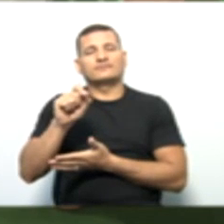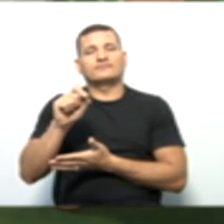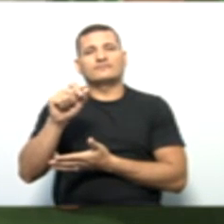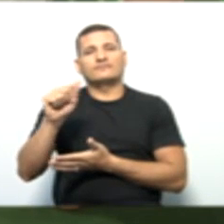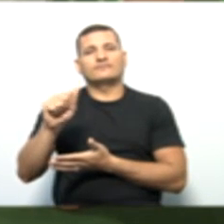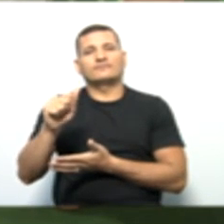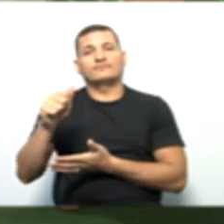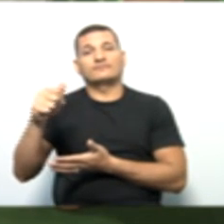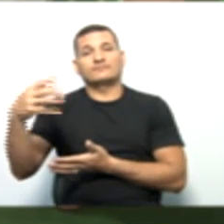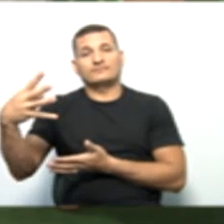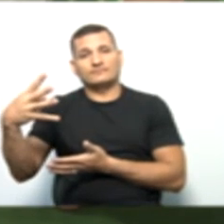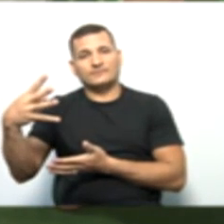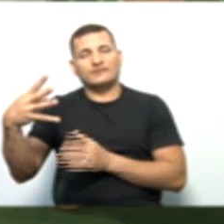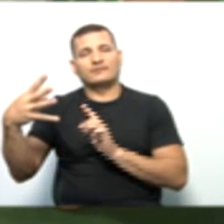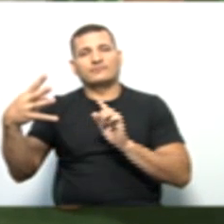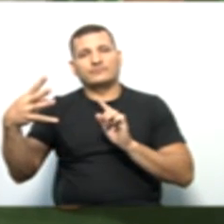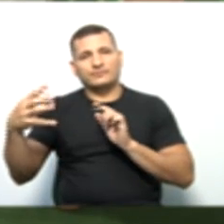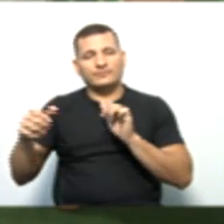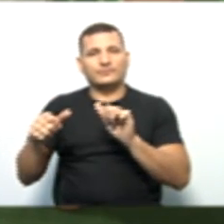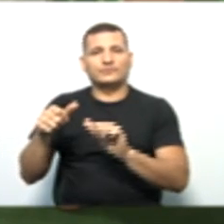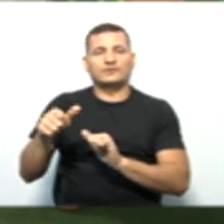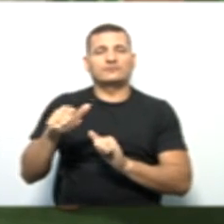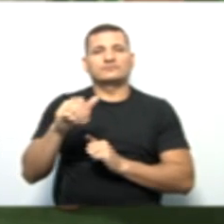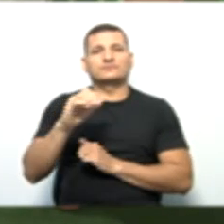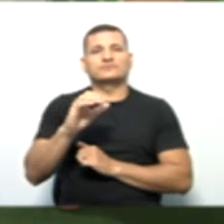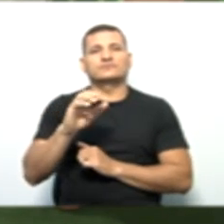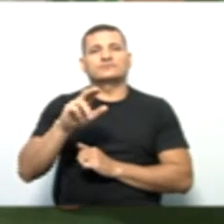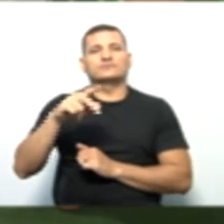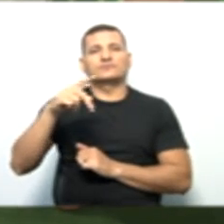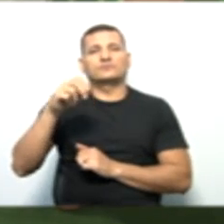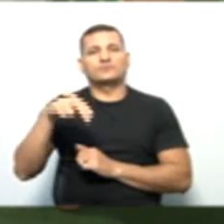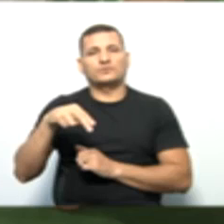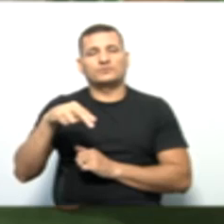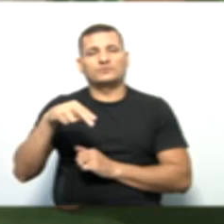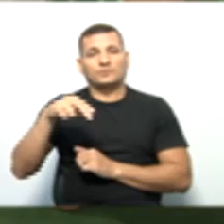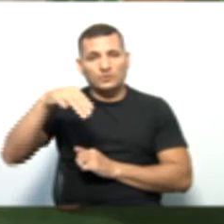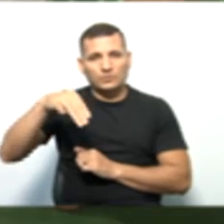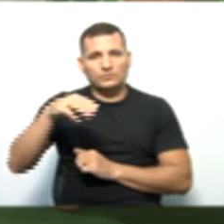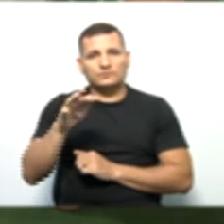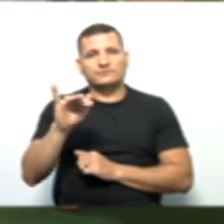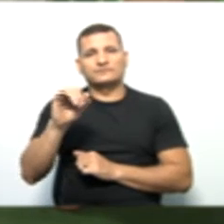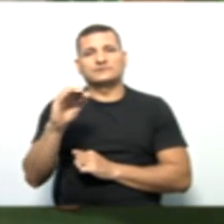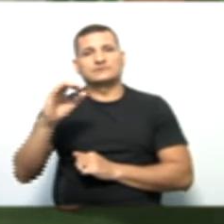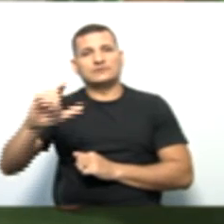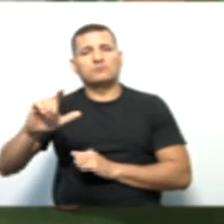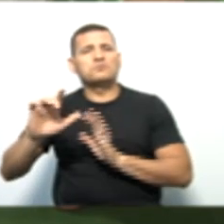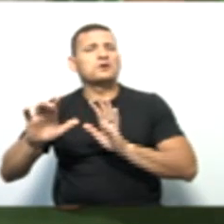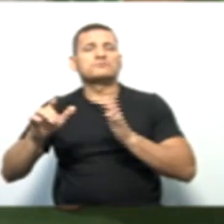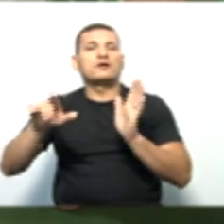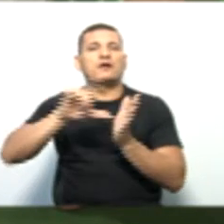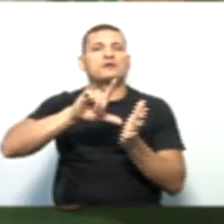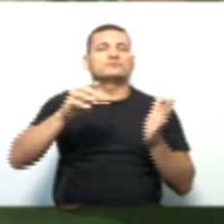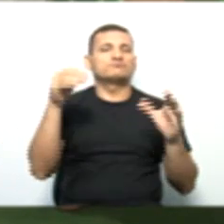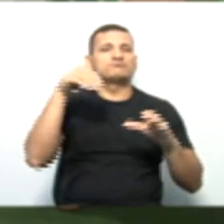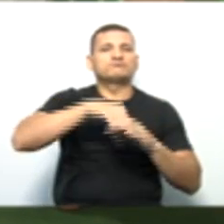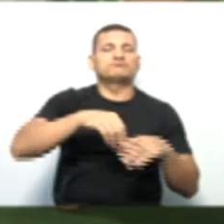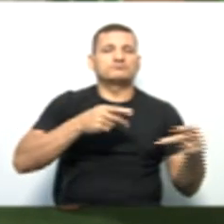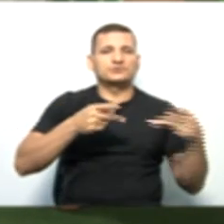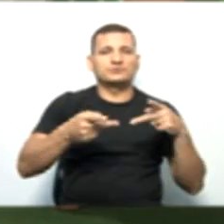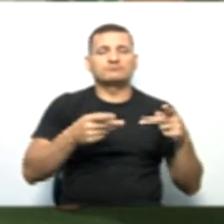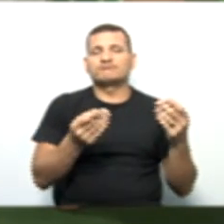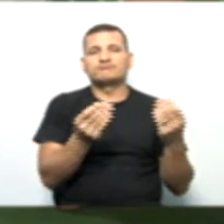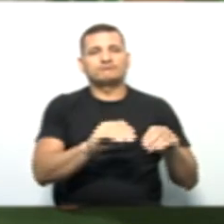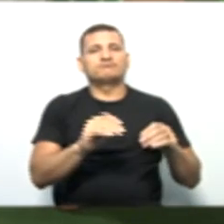e aí a gente teve que mudar para aquela impressora de cupom fiscal. Isso não foi previsto no projeto. E isso só aconteceu porque eles tinham um projeto e conseguiram